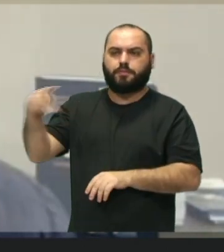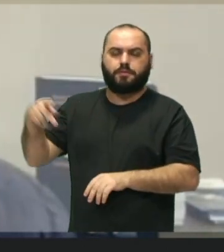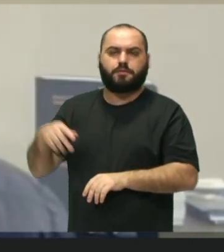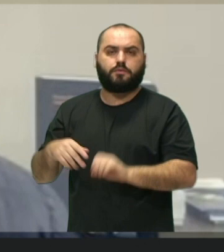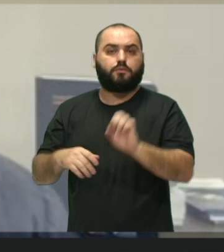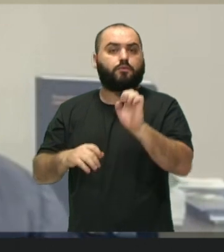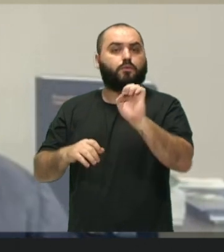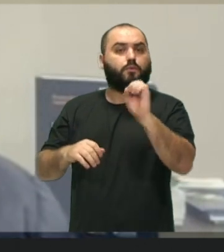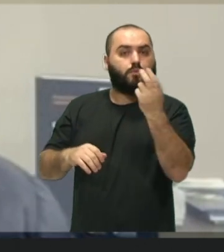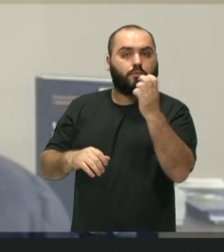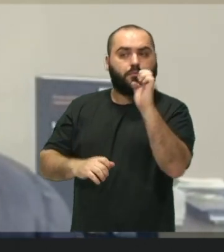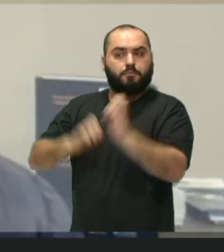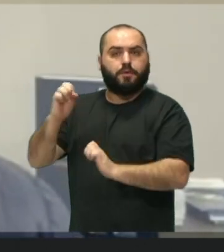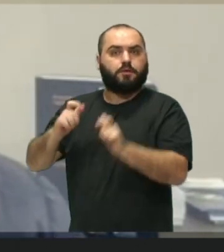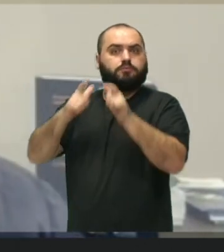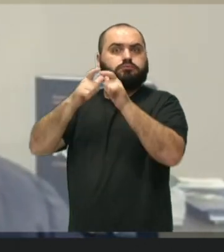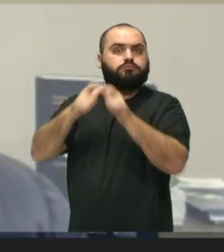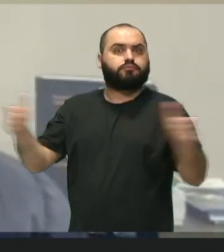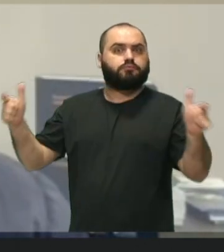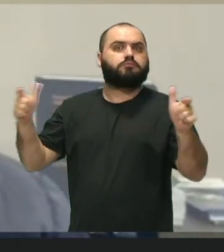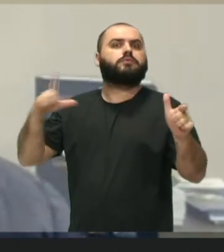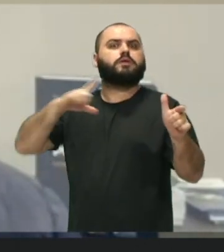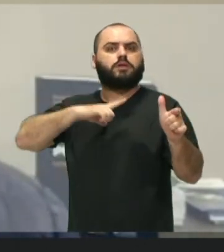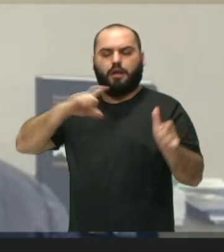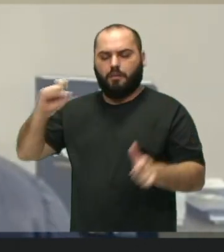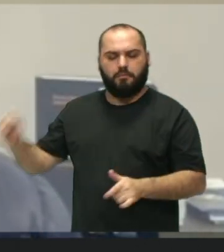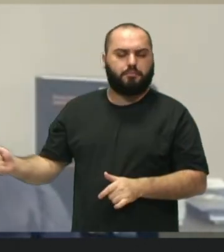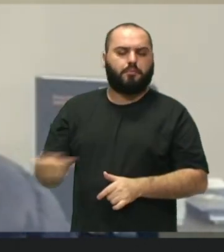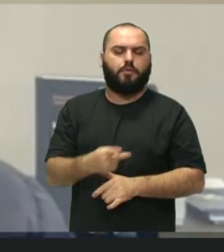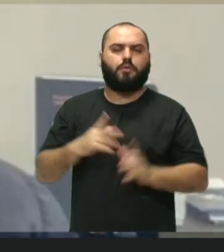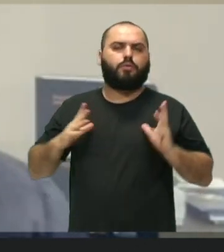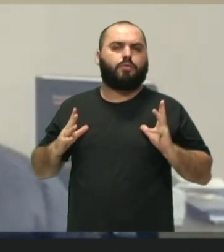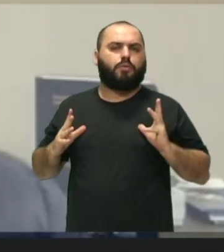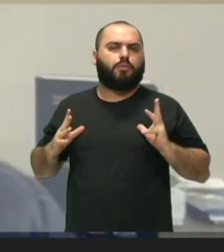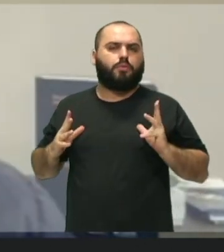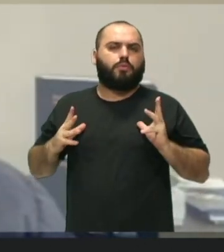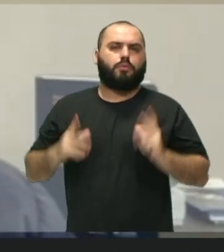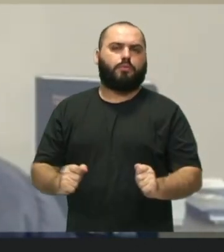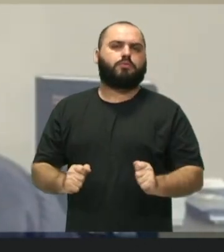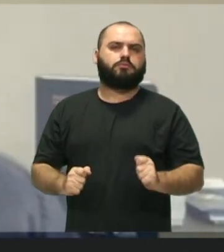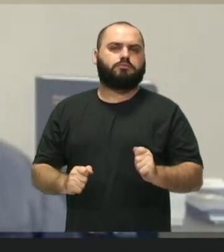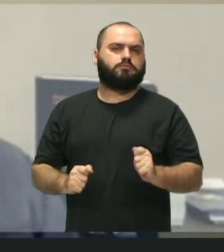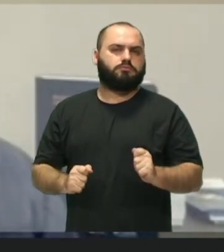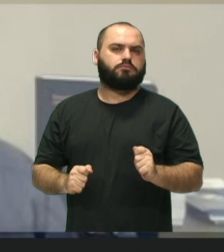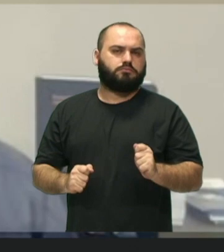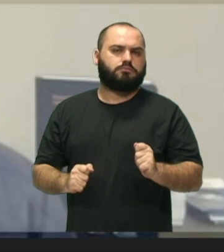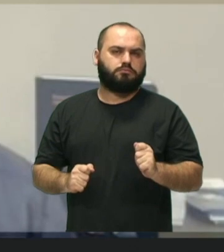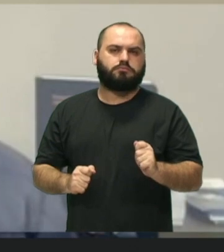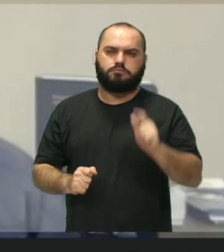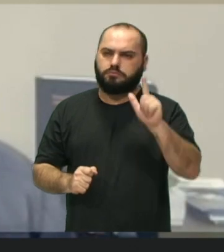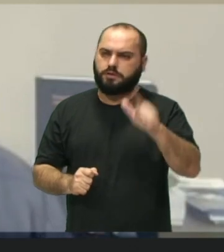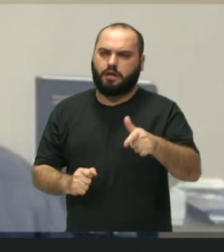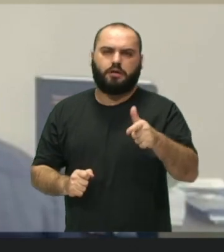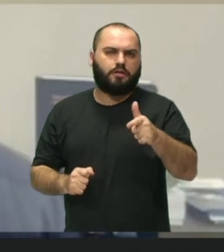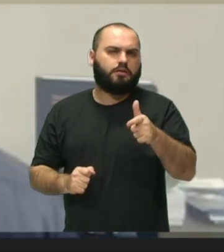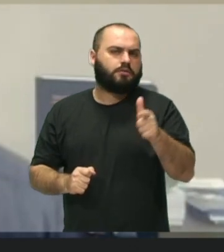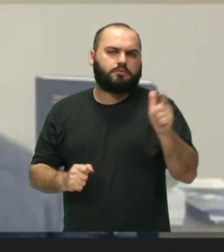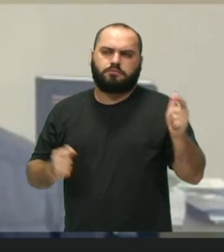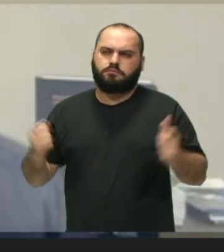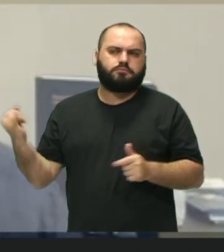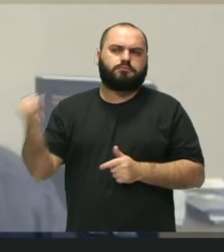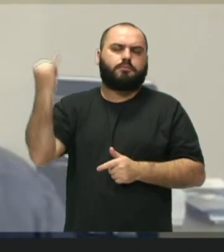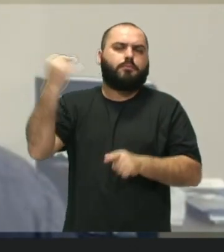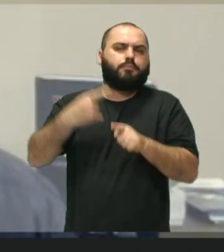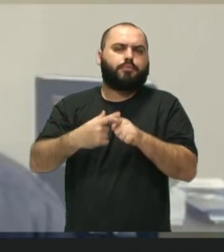grande porte. Existe oportunidade para todos os ramos, para todo o tamanho de empresa, e eu digo que é um mercado infinito, porque são